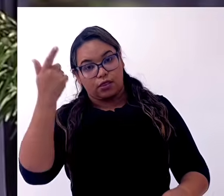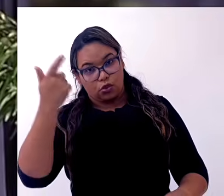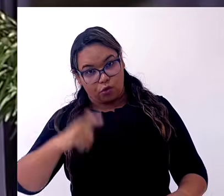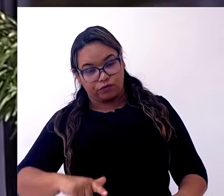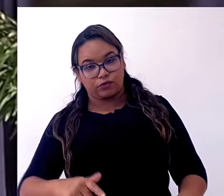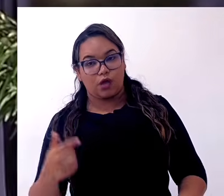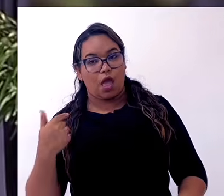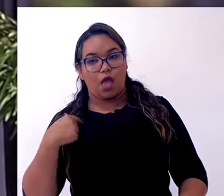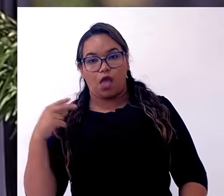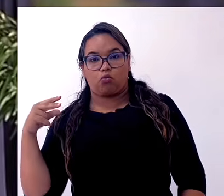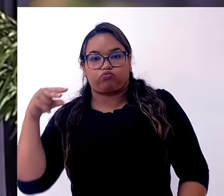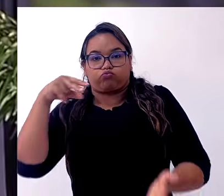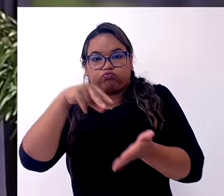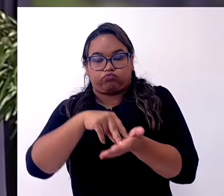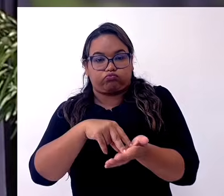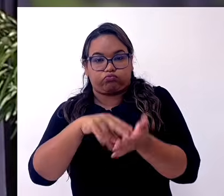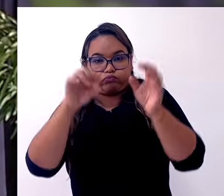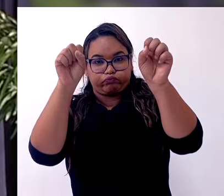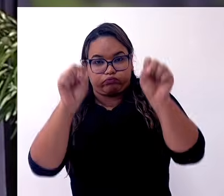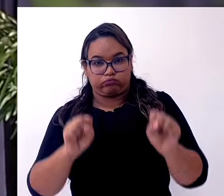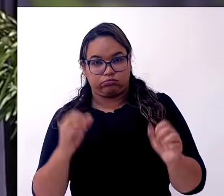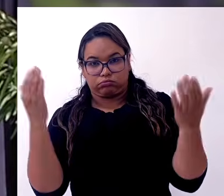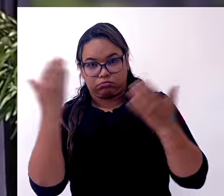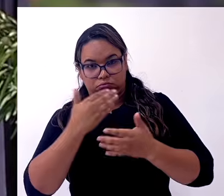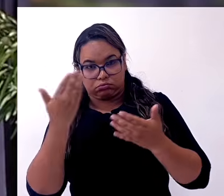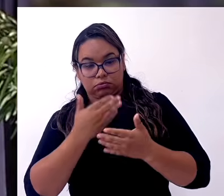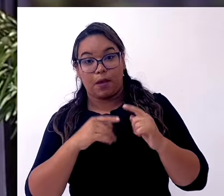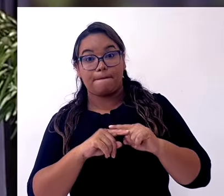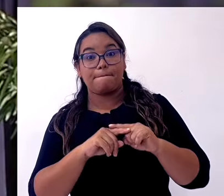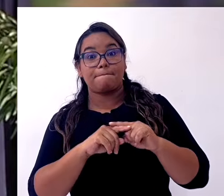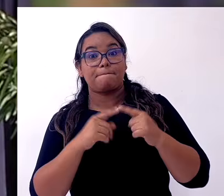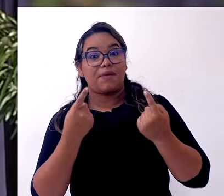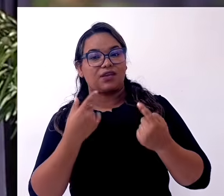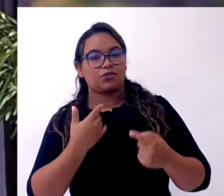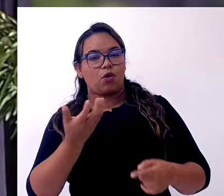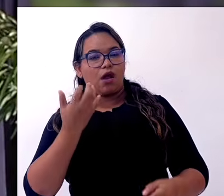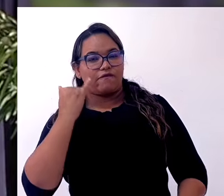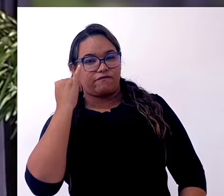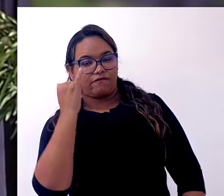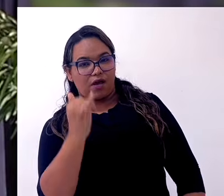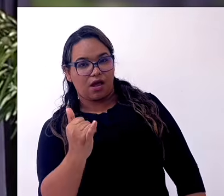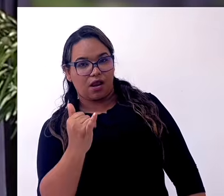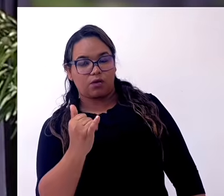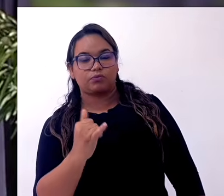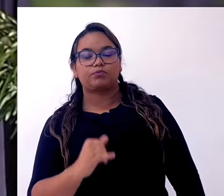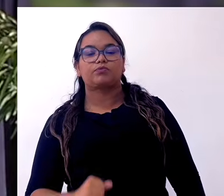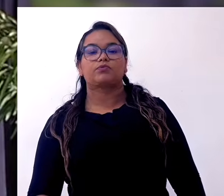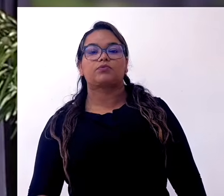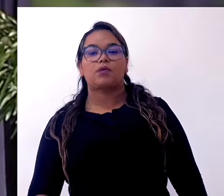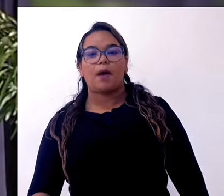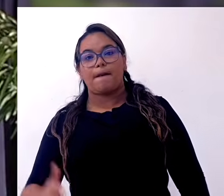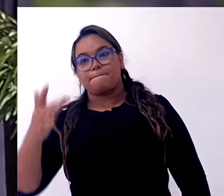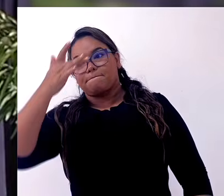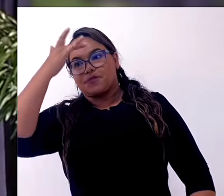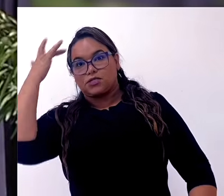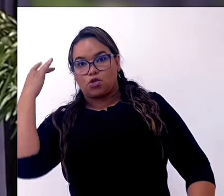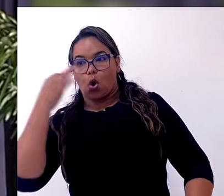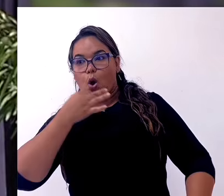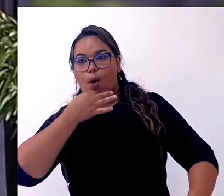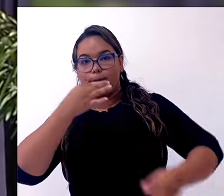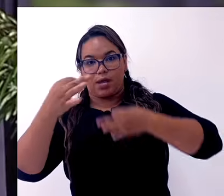total, e que toda a trama tinha sido resolvida antes do final dos eventos daquele dia.